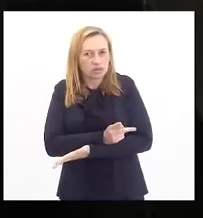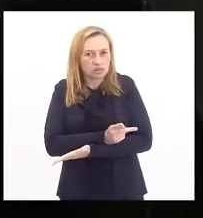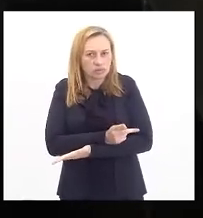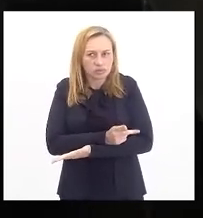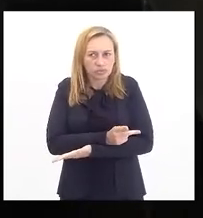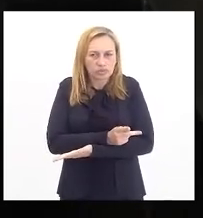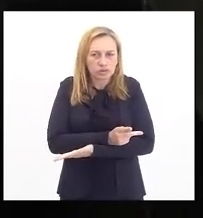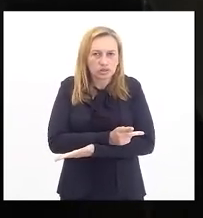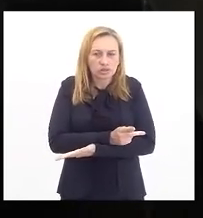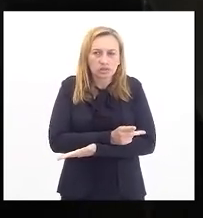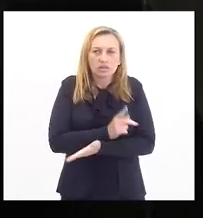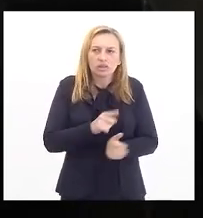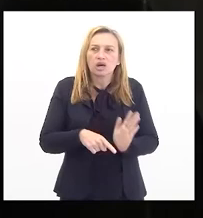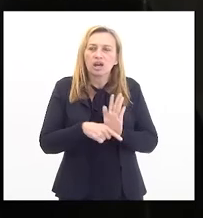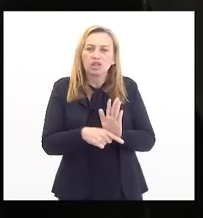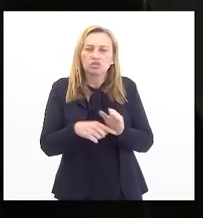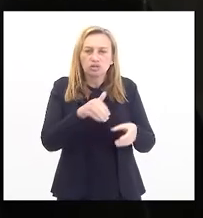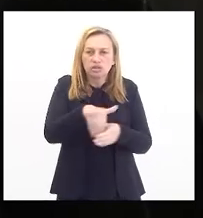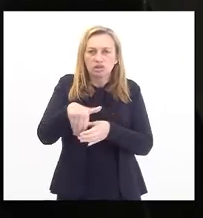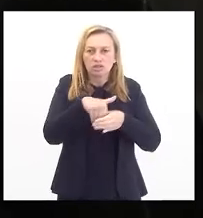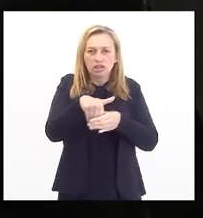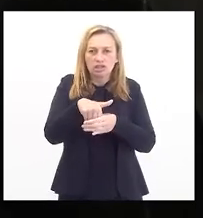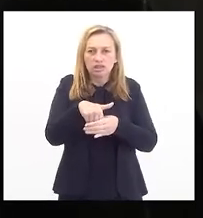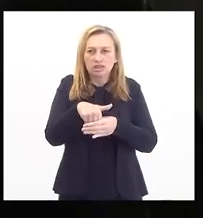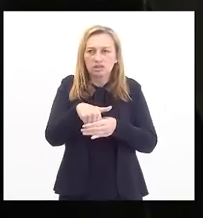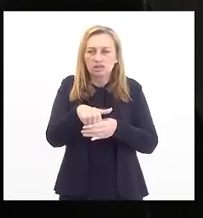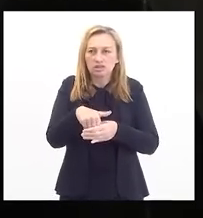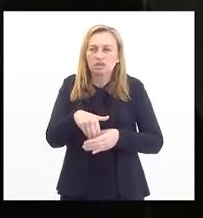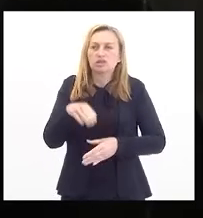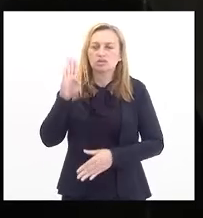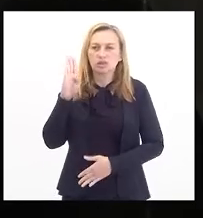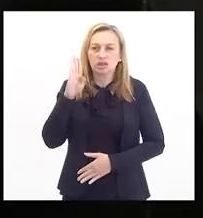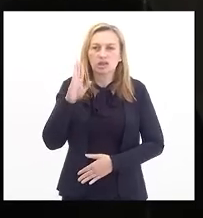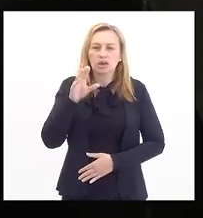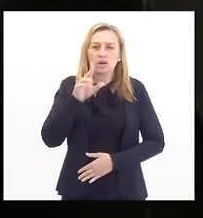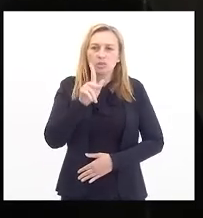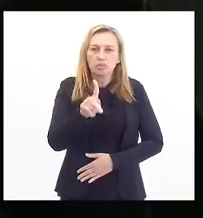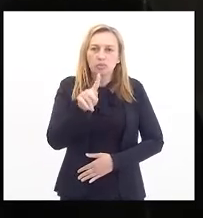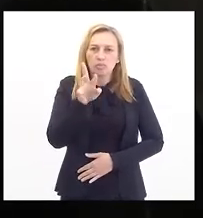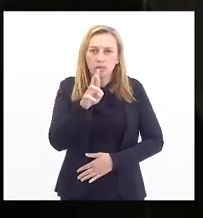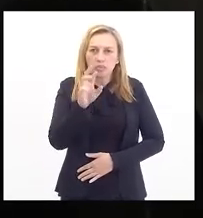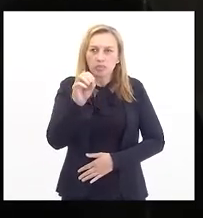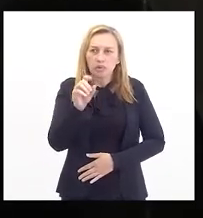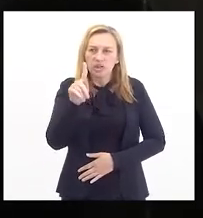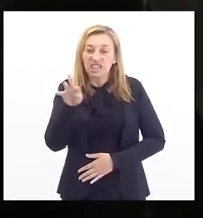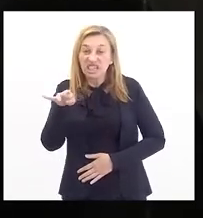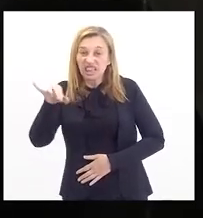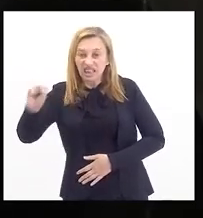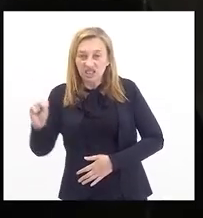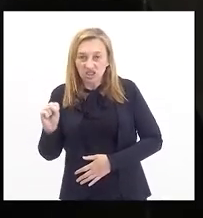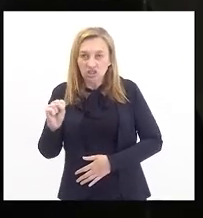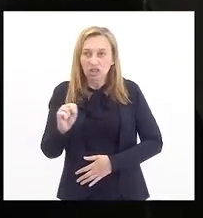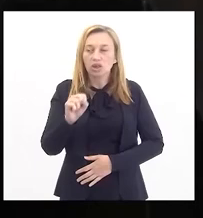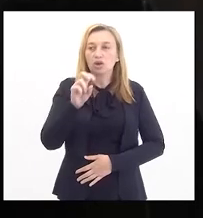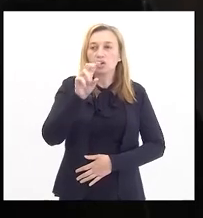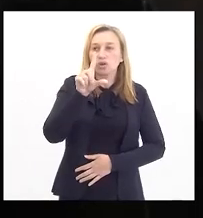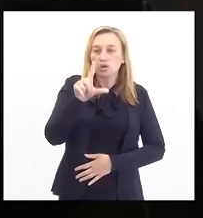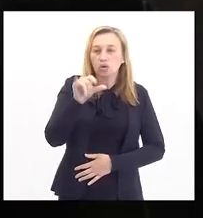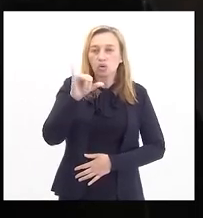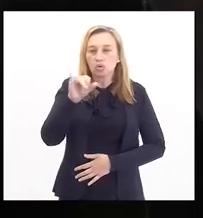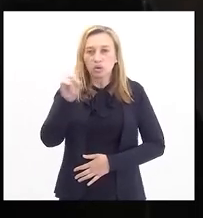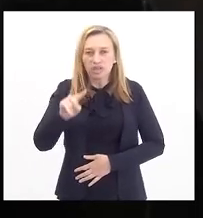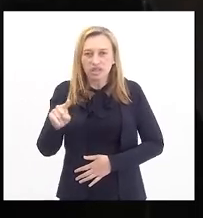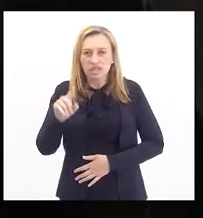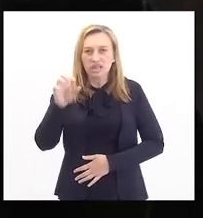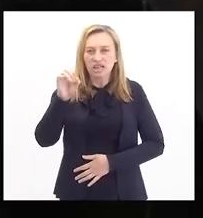incidiu em favor da eleição de candidatos do campo progressista, que estavam ao lado dos trabalhadores, como Luiz Erundina, eleita prefeita de São